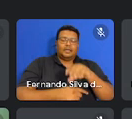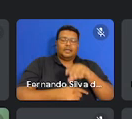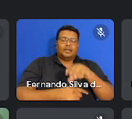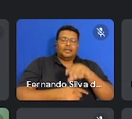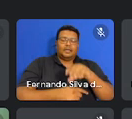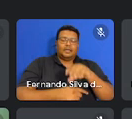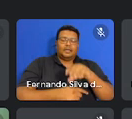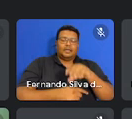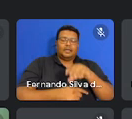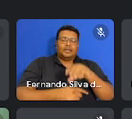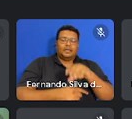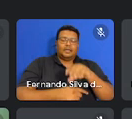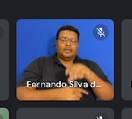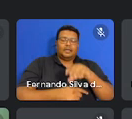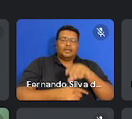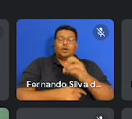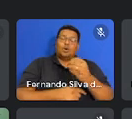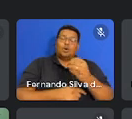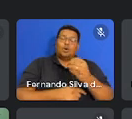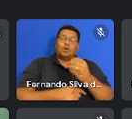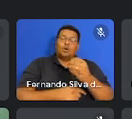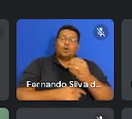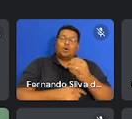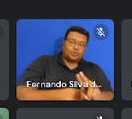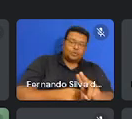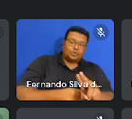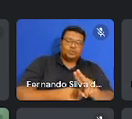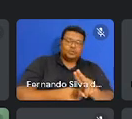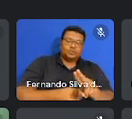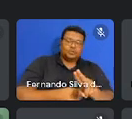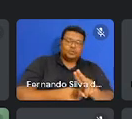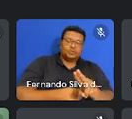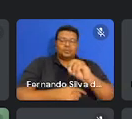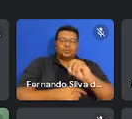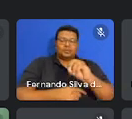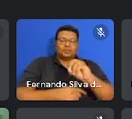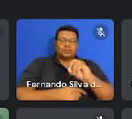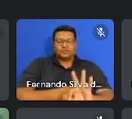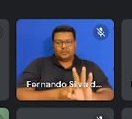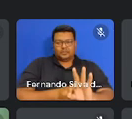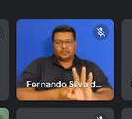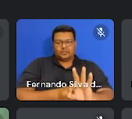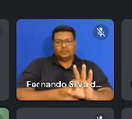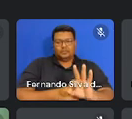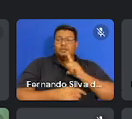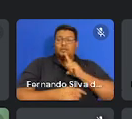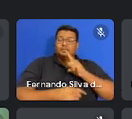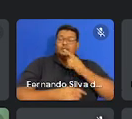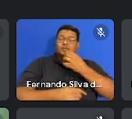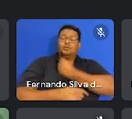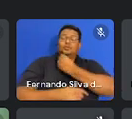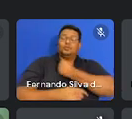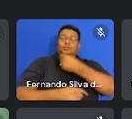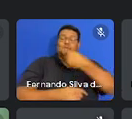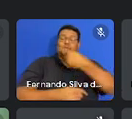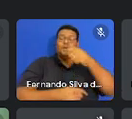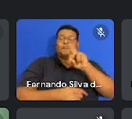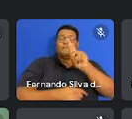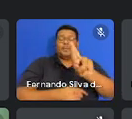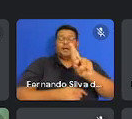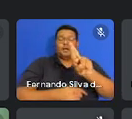seja, é 50% de chance de eu ter um número par na face de